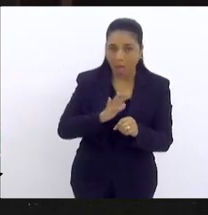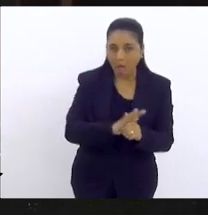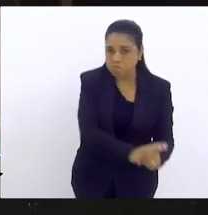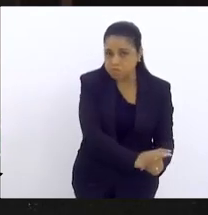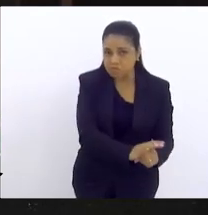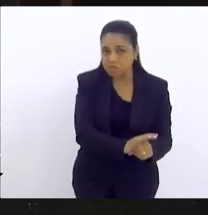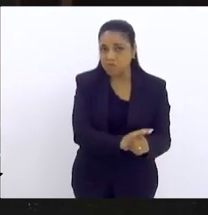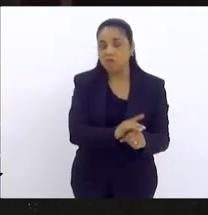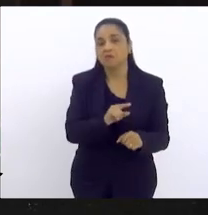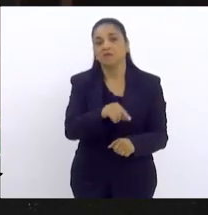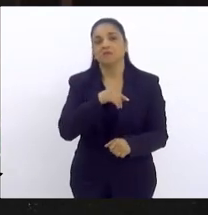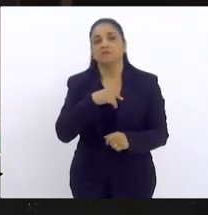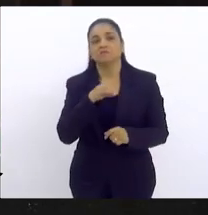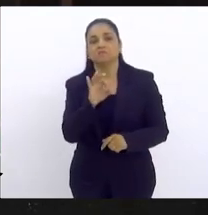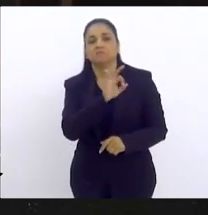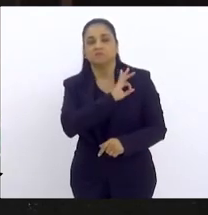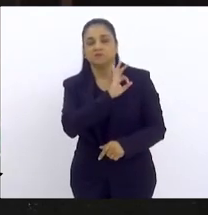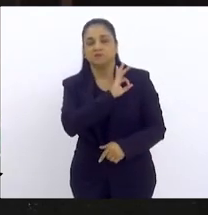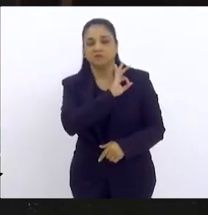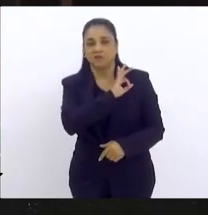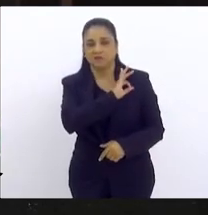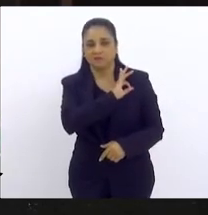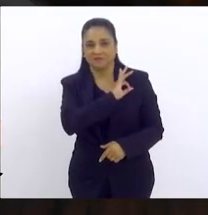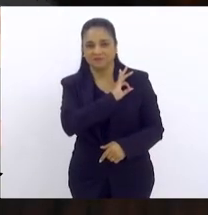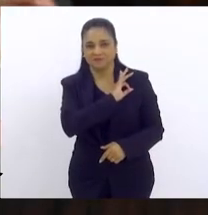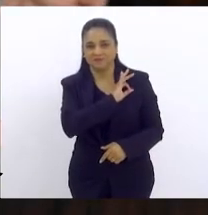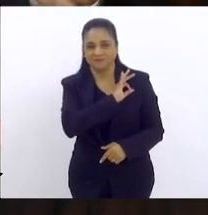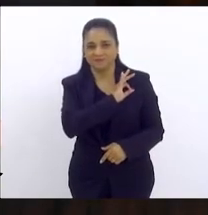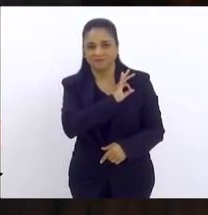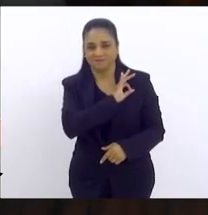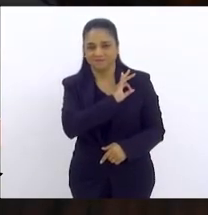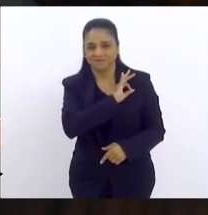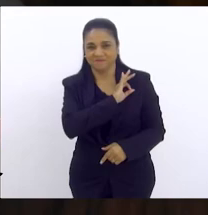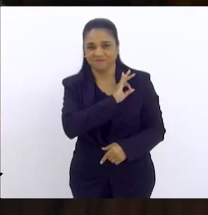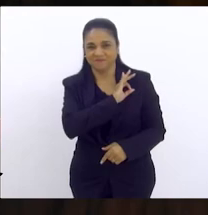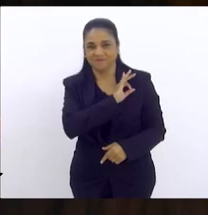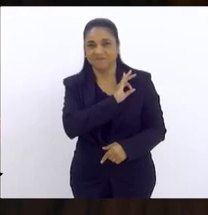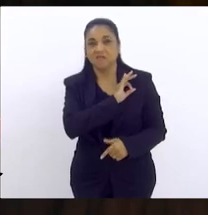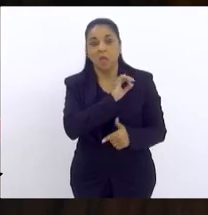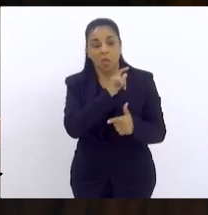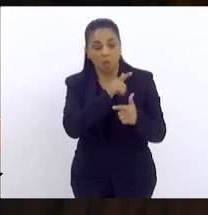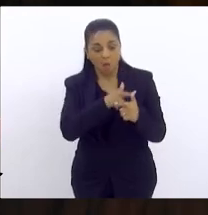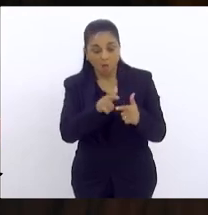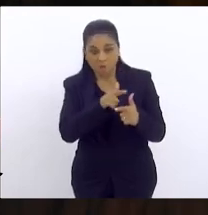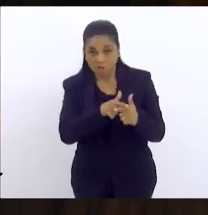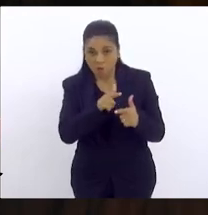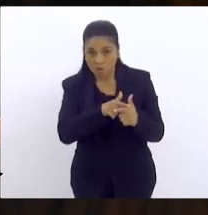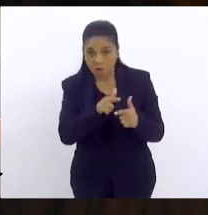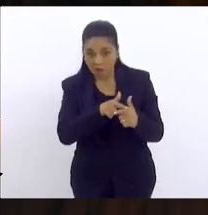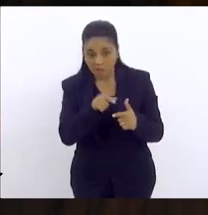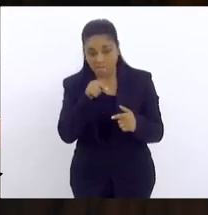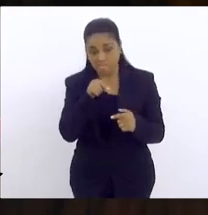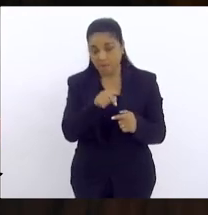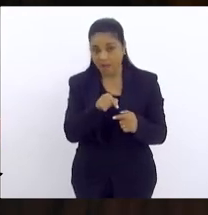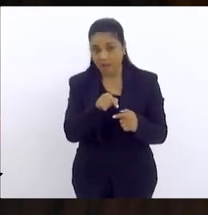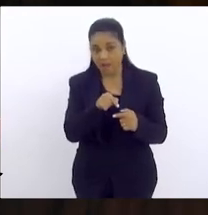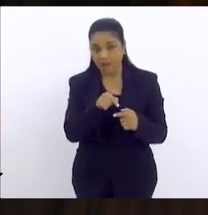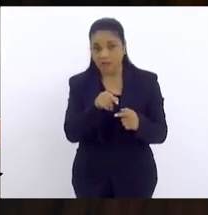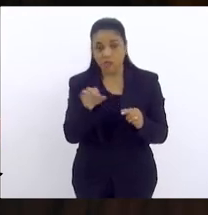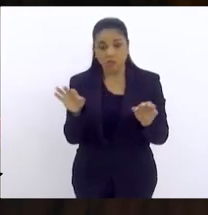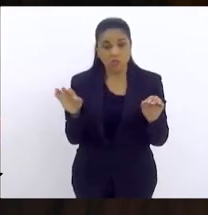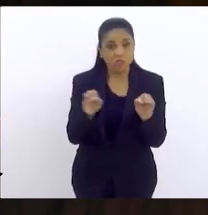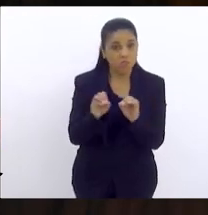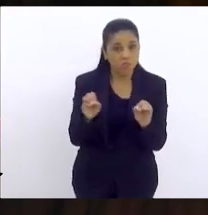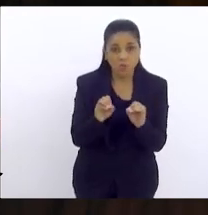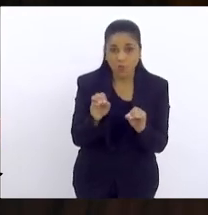os policiais então ali estão um problema que não foi causado por nenhum policial